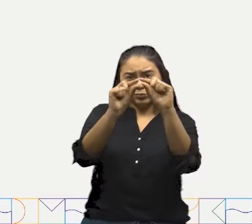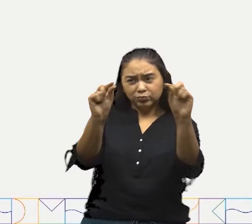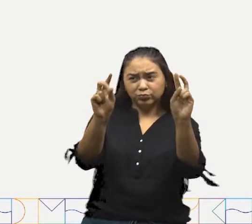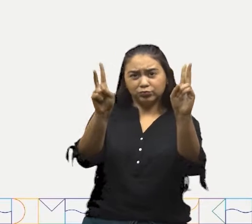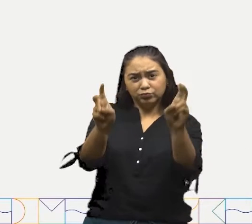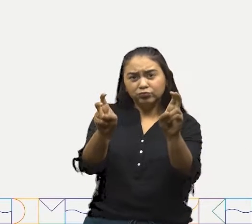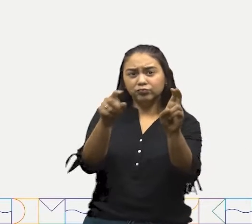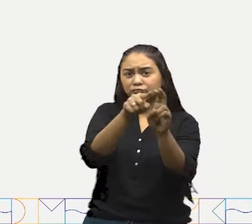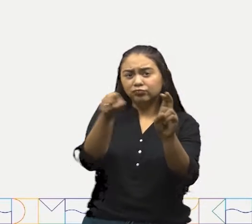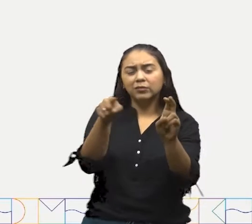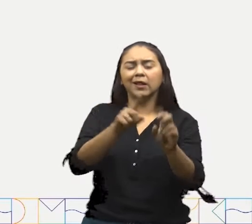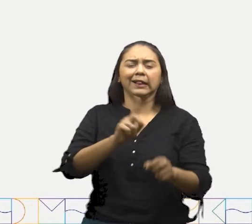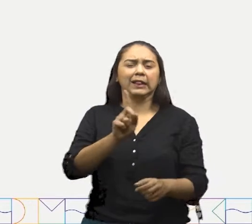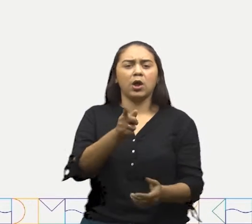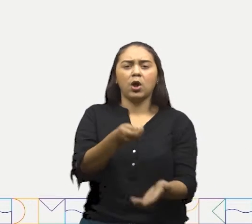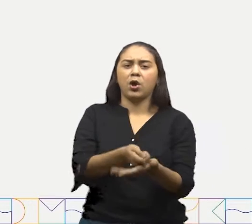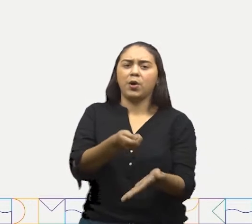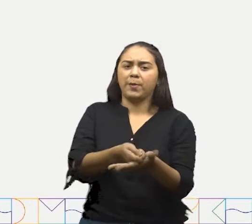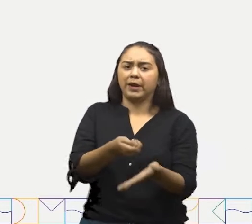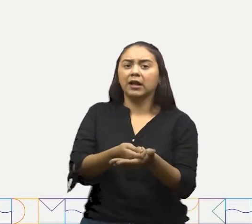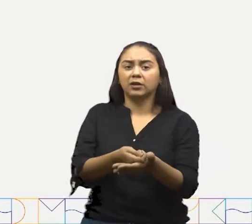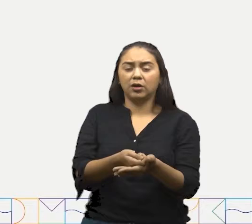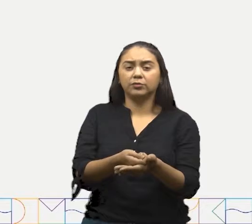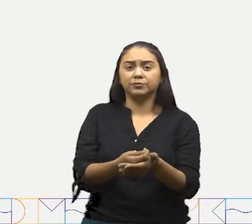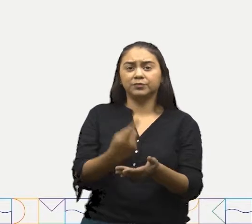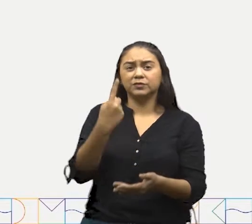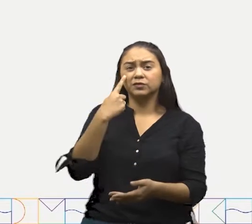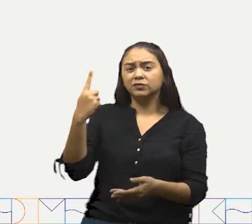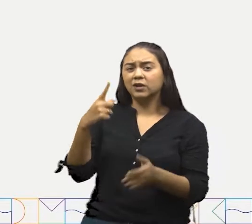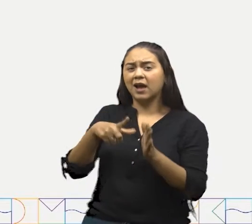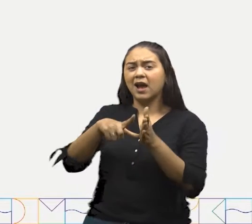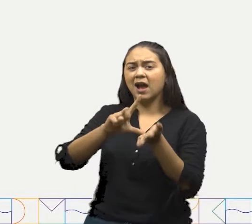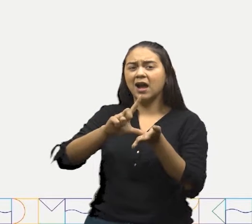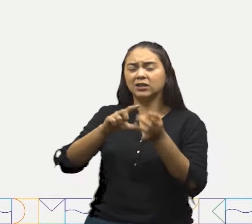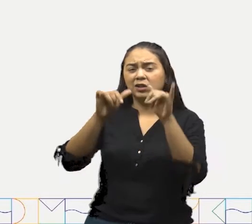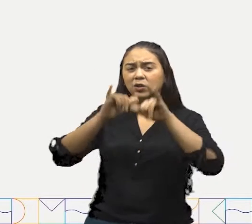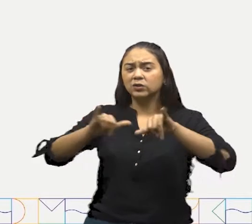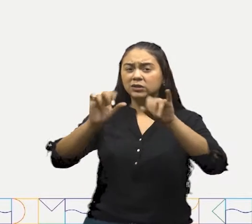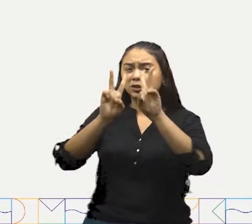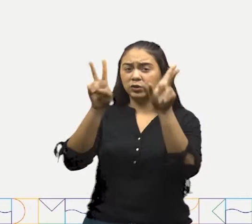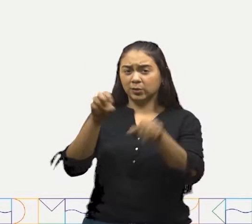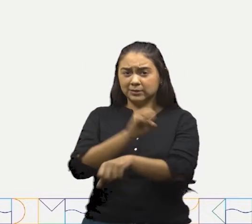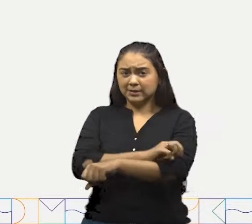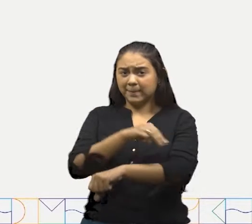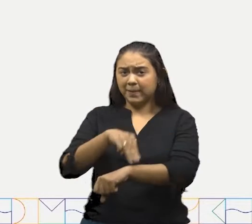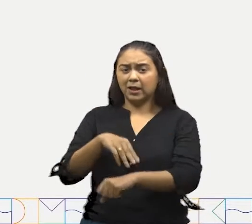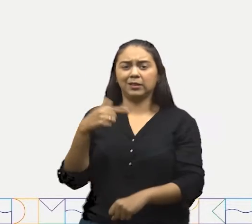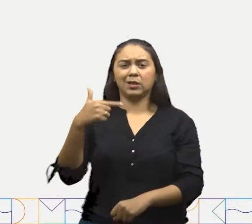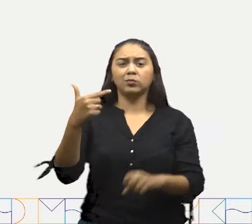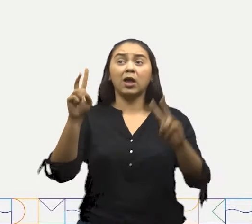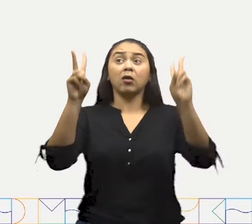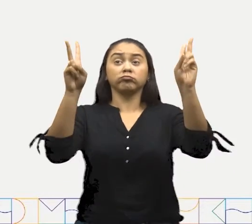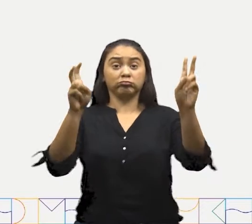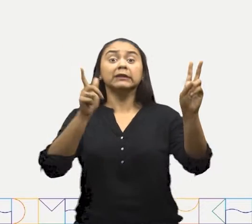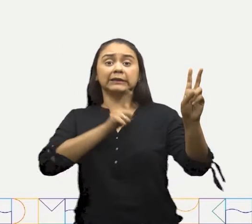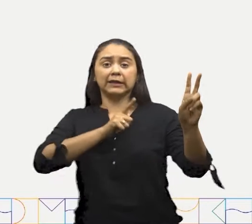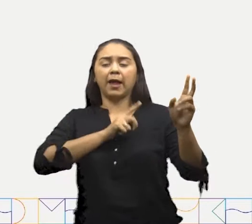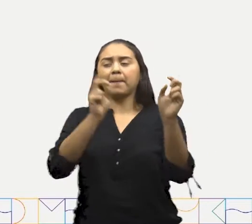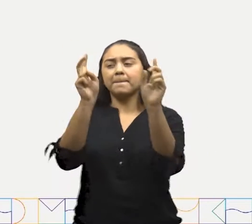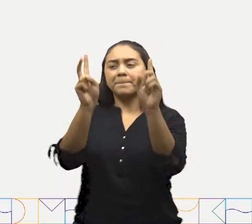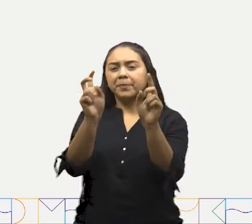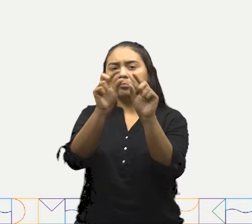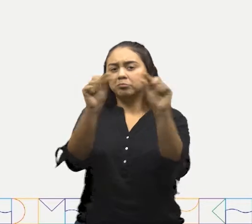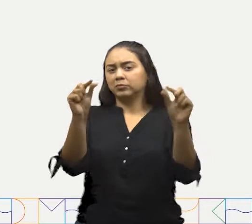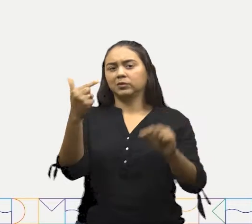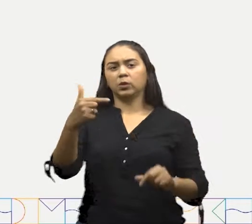é obrigatório. Na notícia que mostrei agora há pouco, da CEMED Manaus, não havia subtítulos, apenas título.